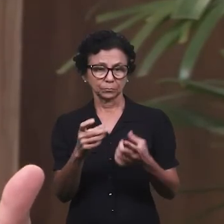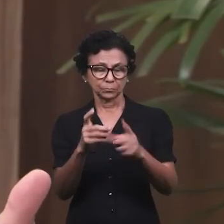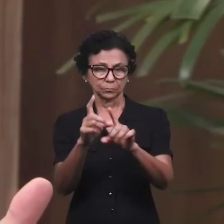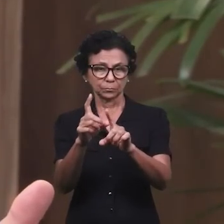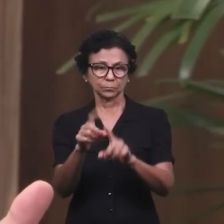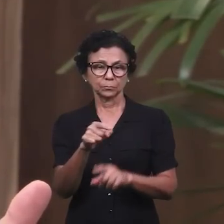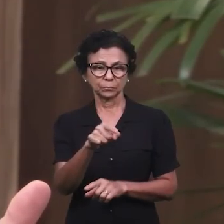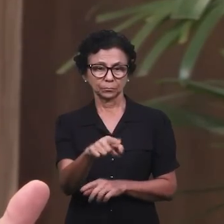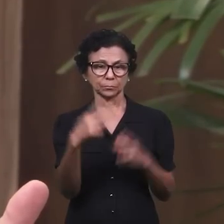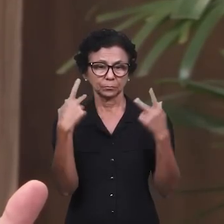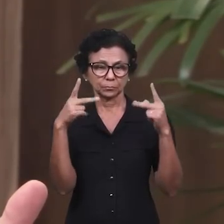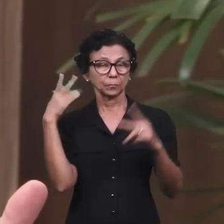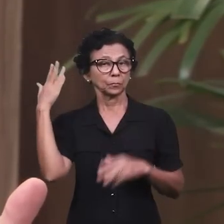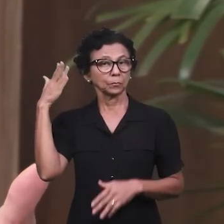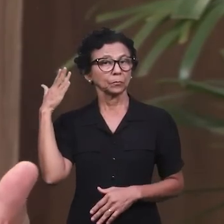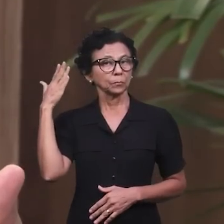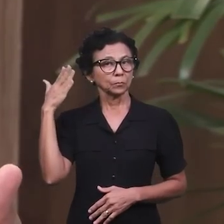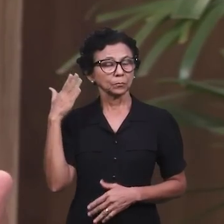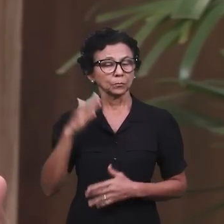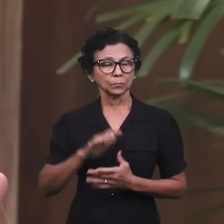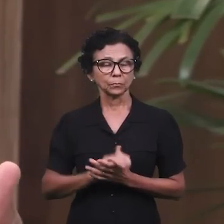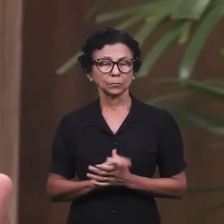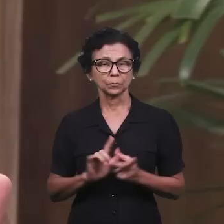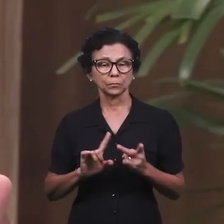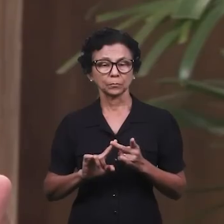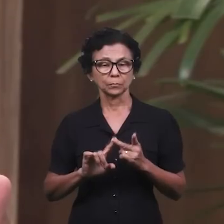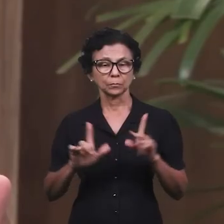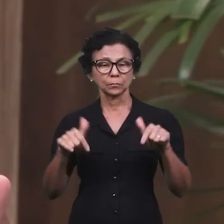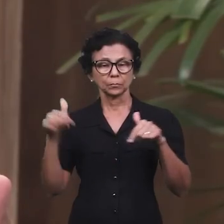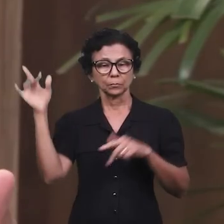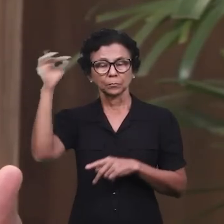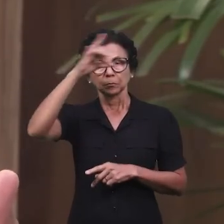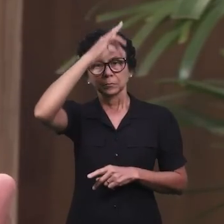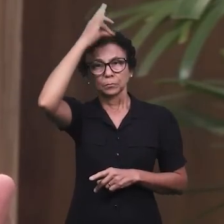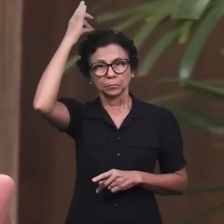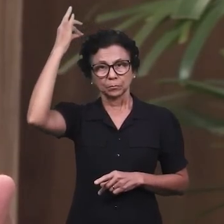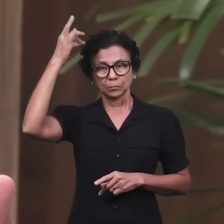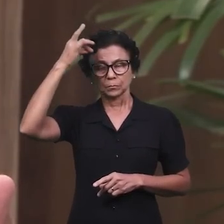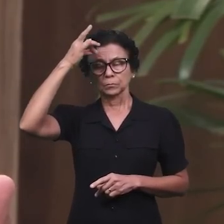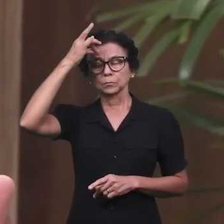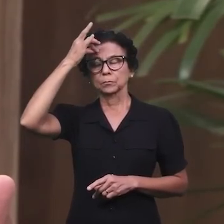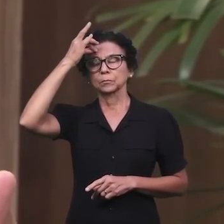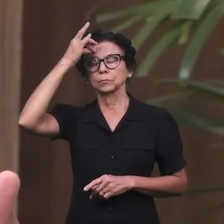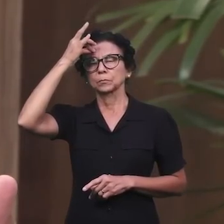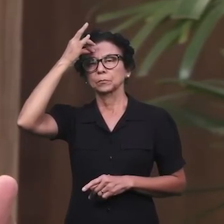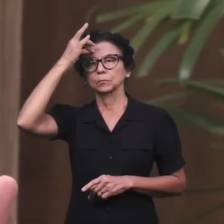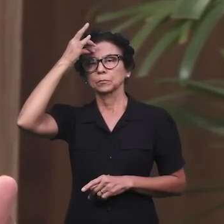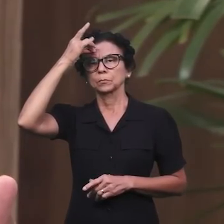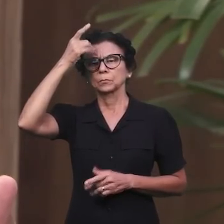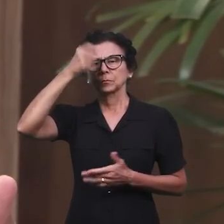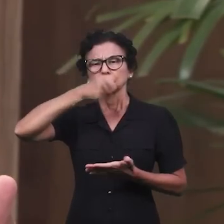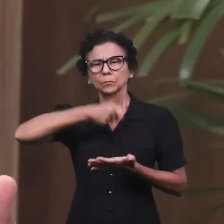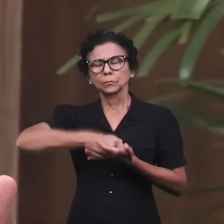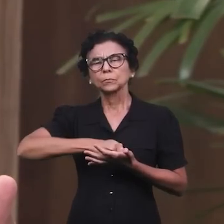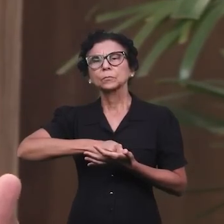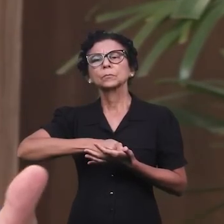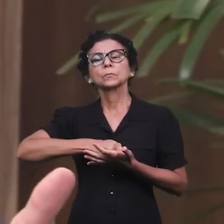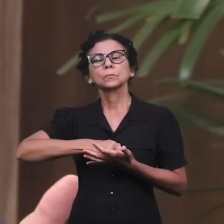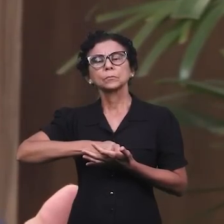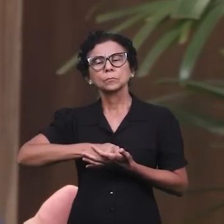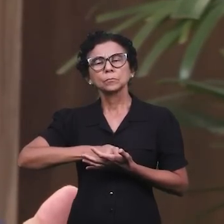mensagem que eles pregavam, as operações do Espírito Santo que confirmavam tudo aquilo que estava